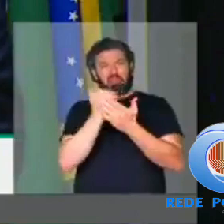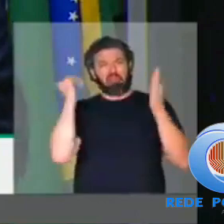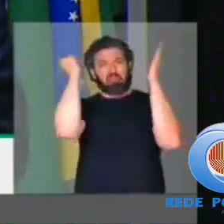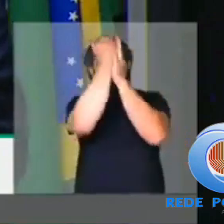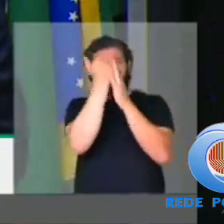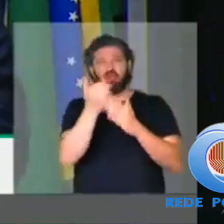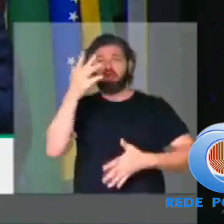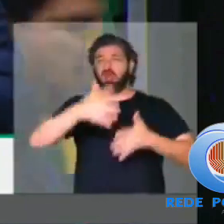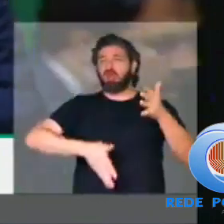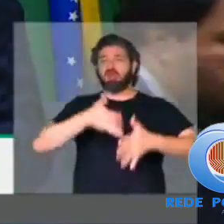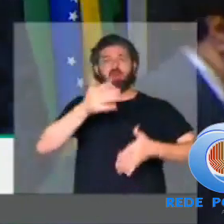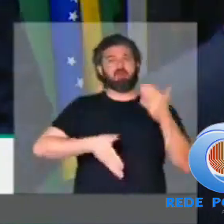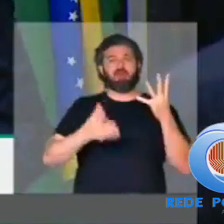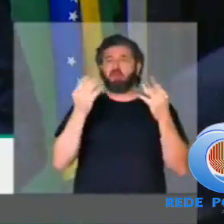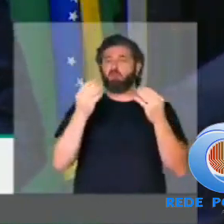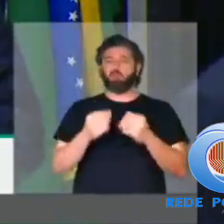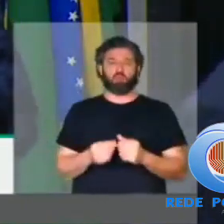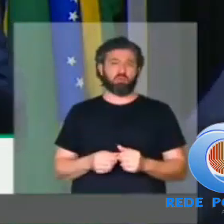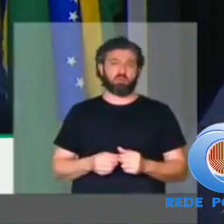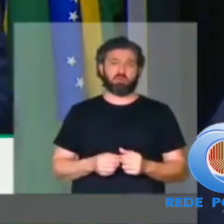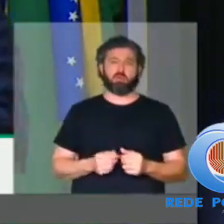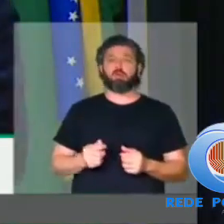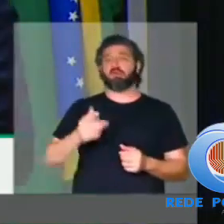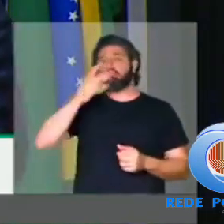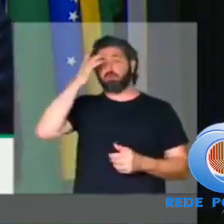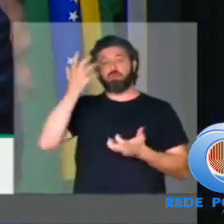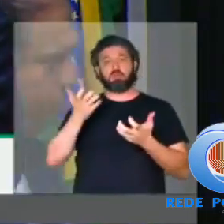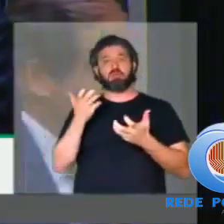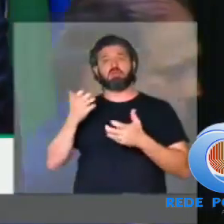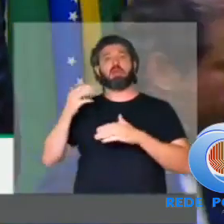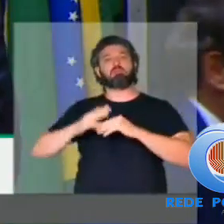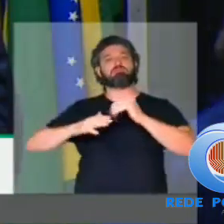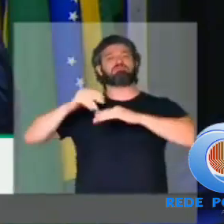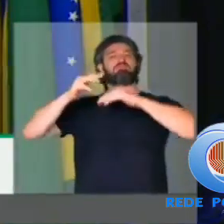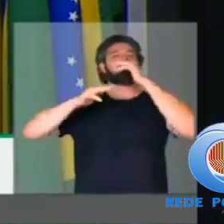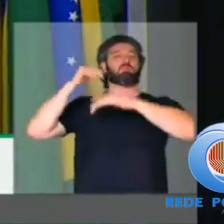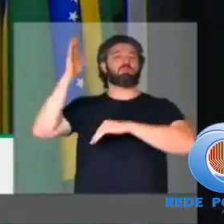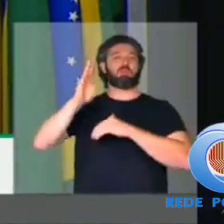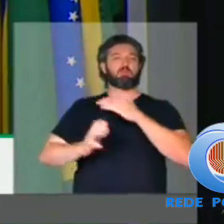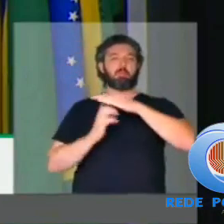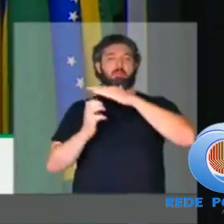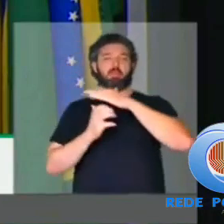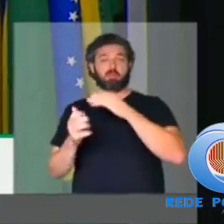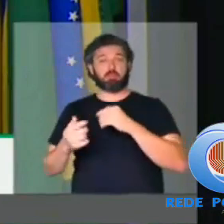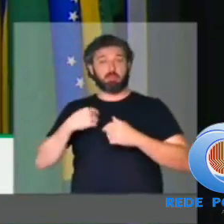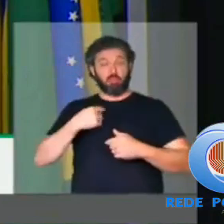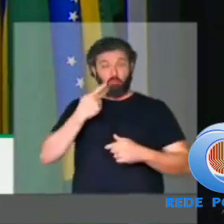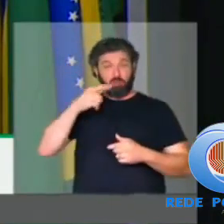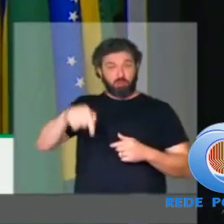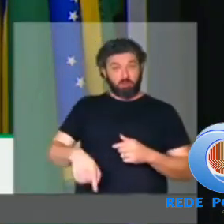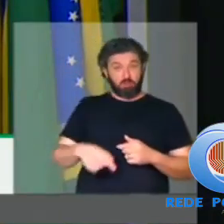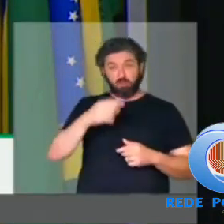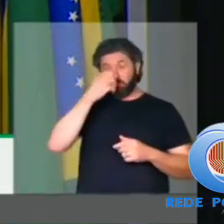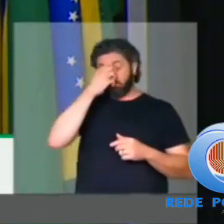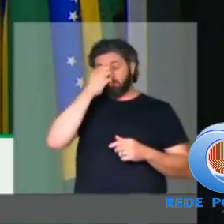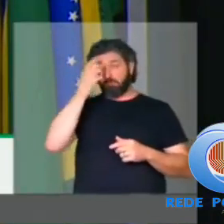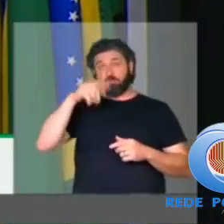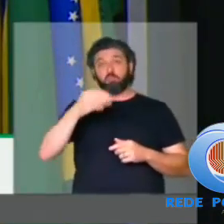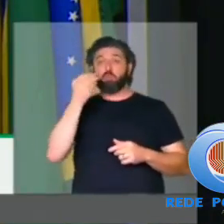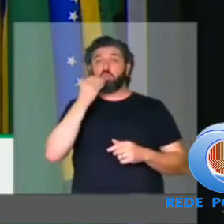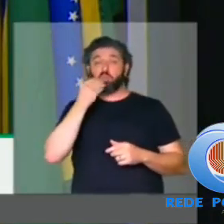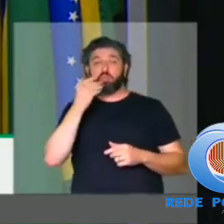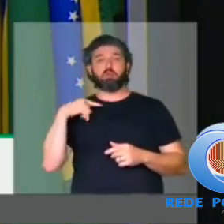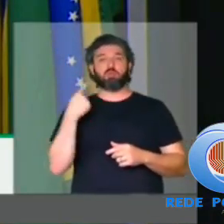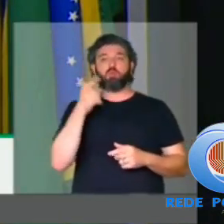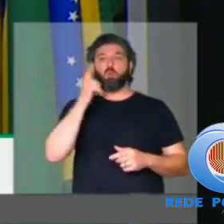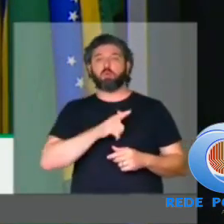fiscalizatório atrapalha sobremaneira quem empreende no país. E uma das coisas que eu trato aqui é a